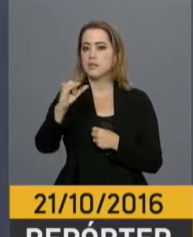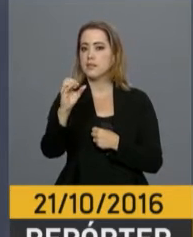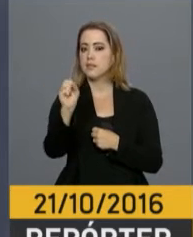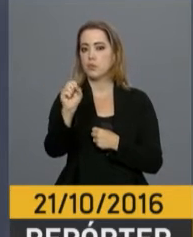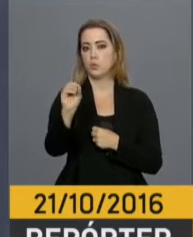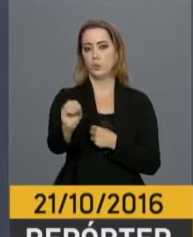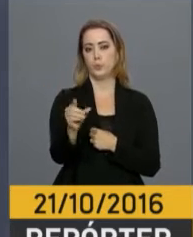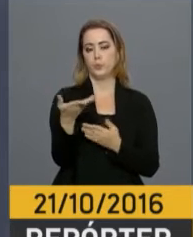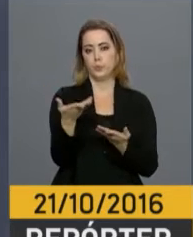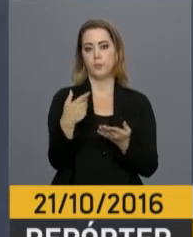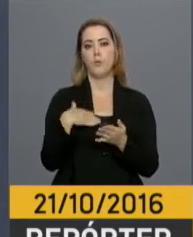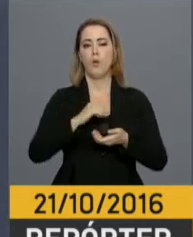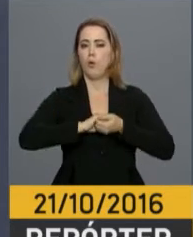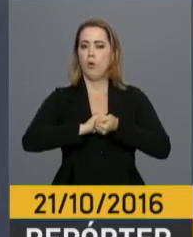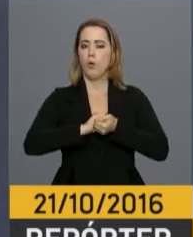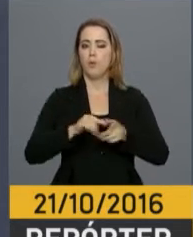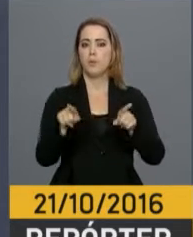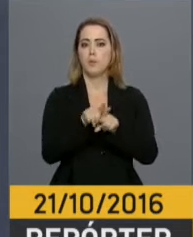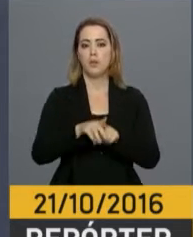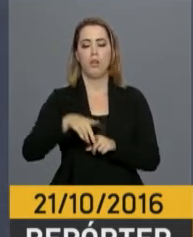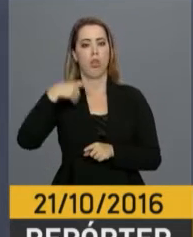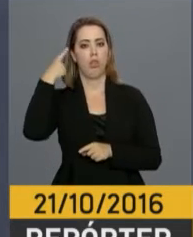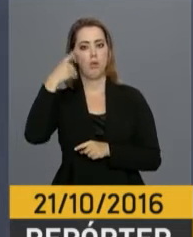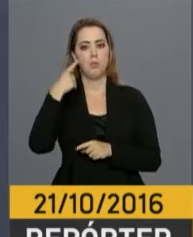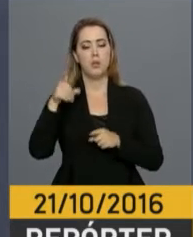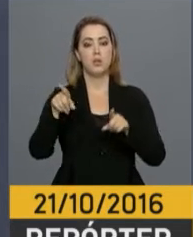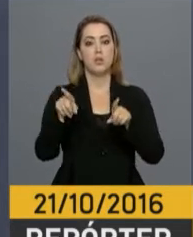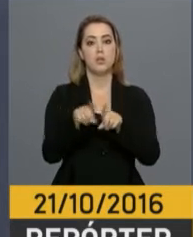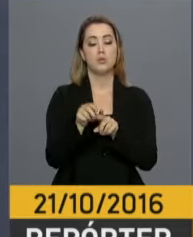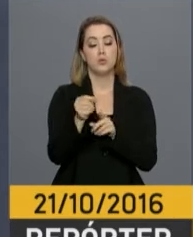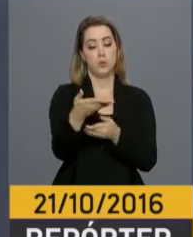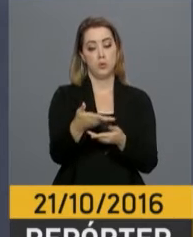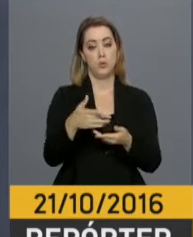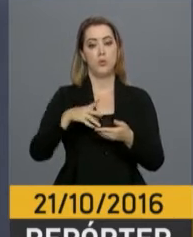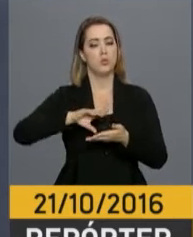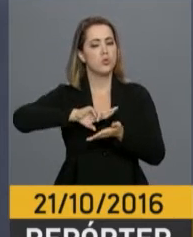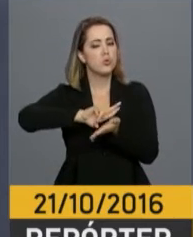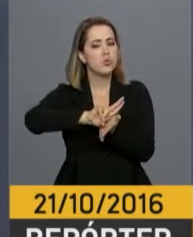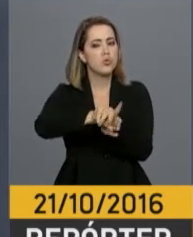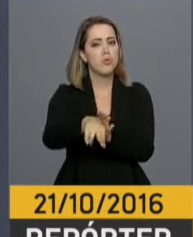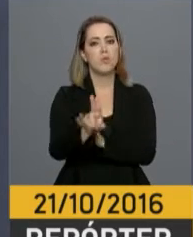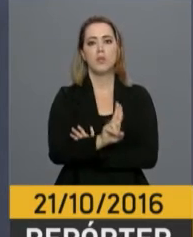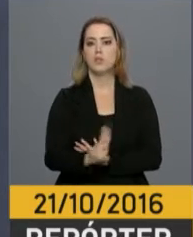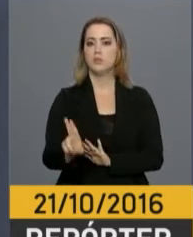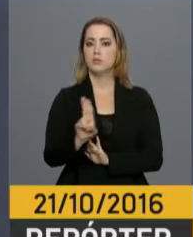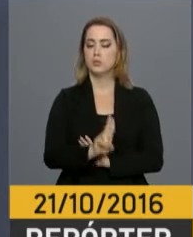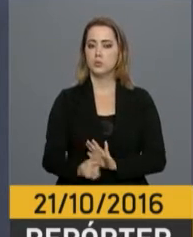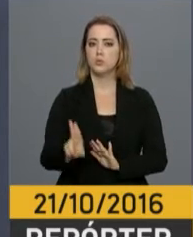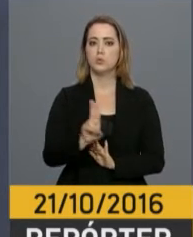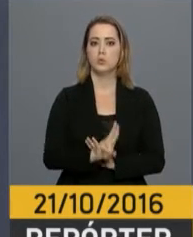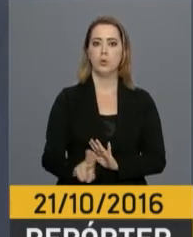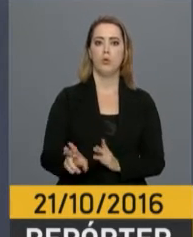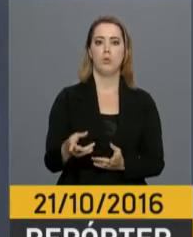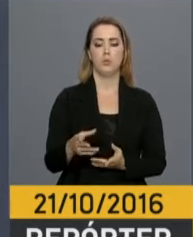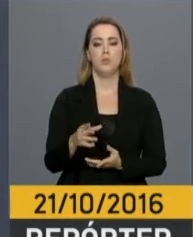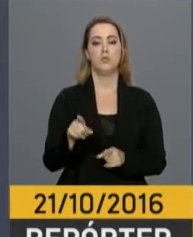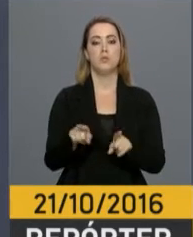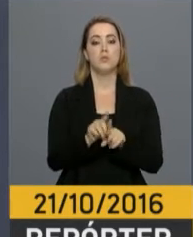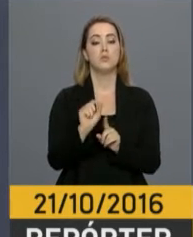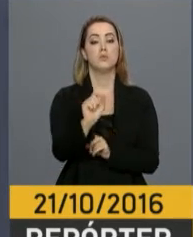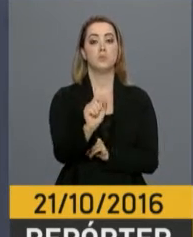Cumprimentar o Dr. Roberto Mário da Cunha Cordeiro, Dr. Cordeiro, Corregedor-Geral,